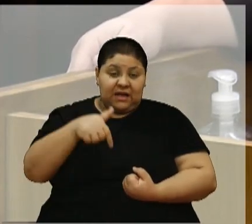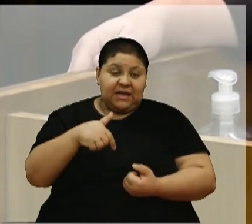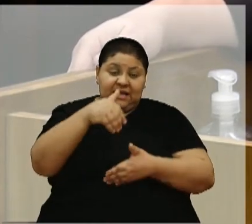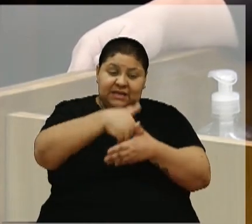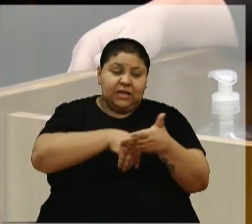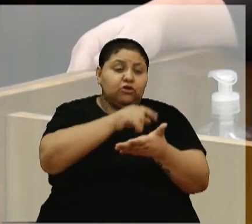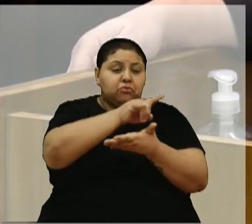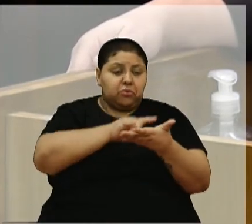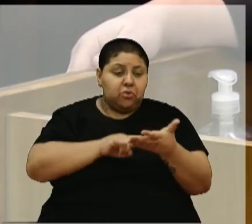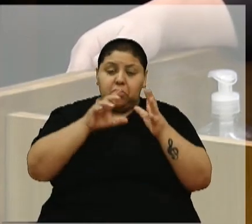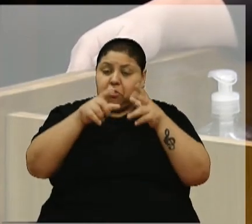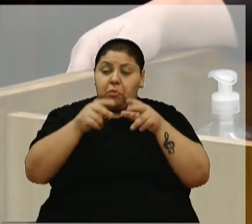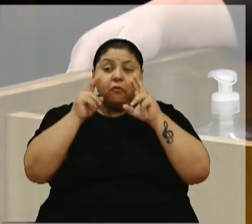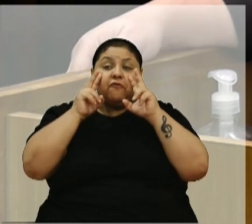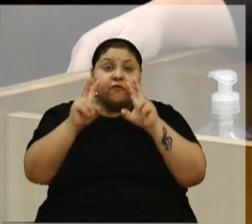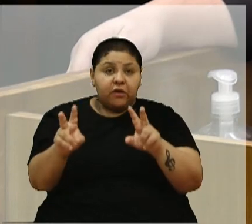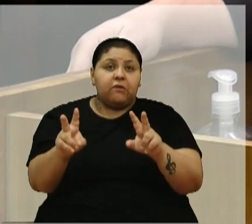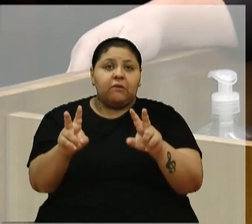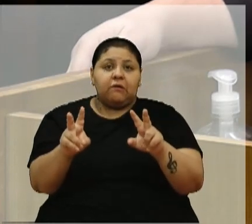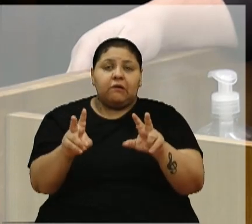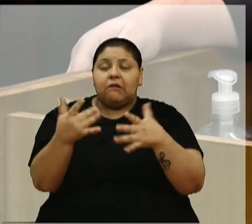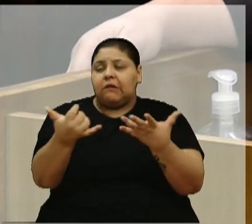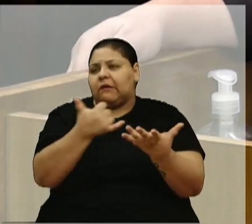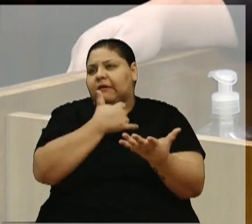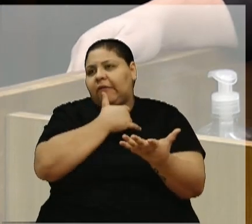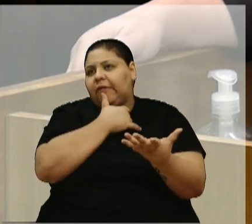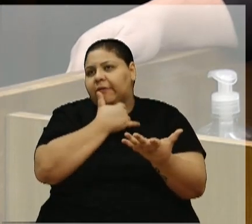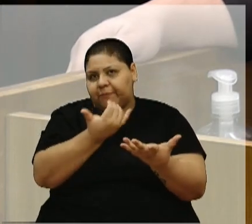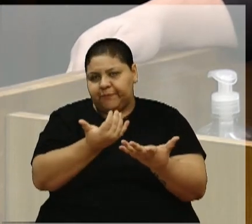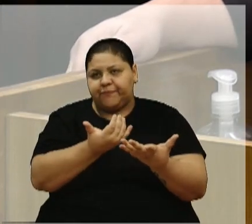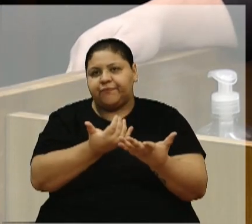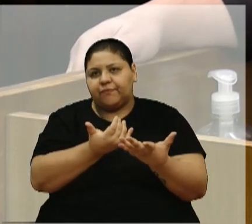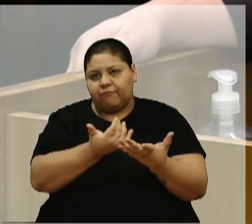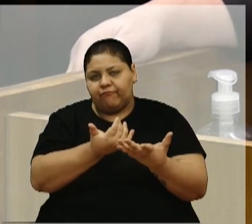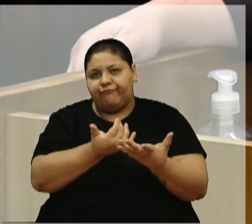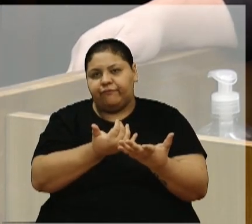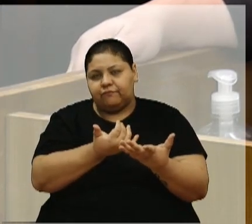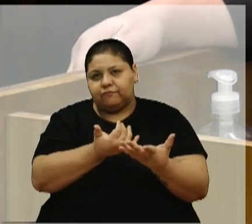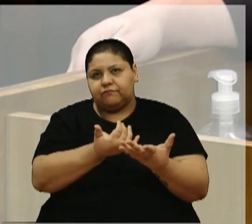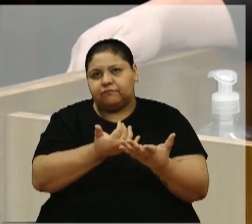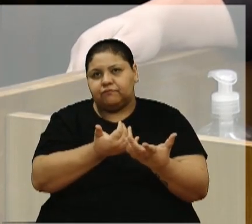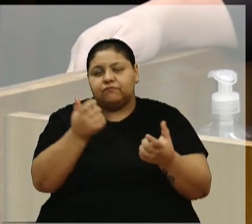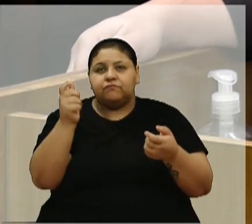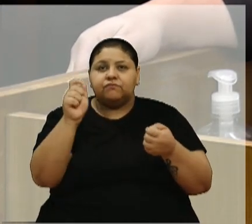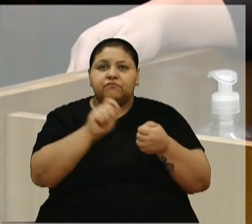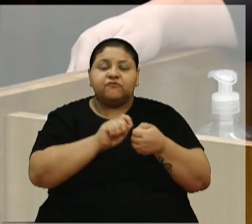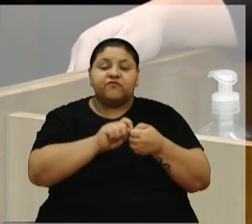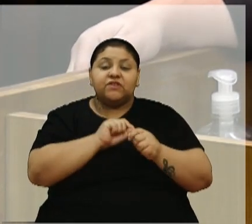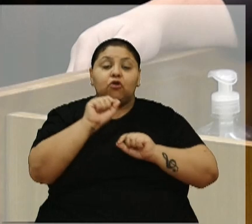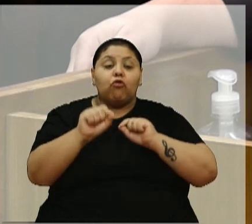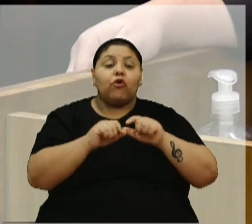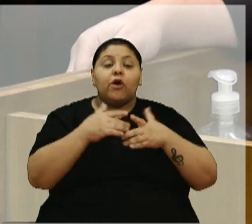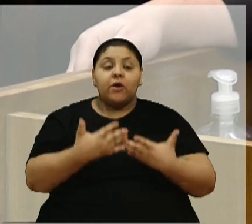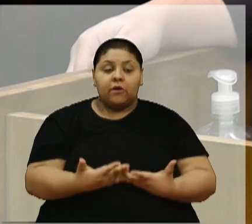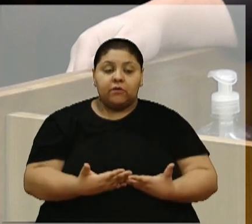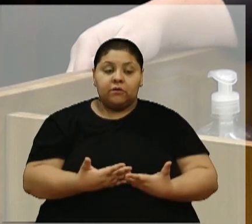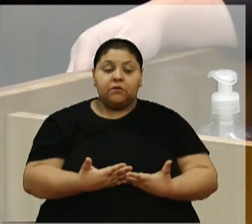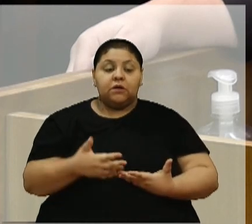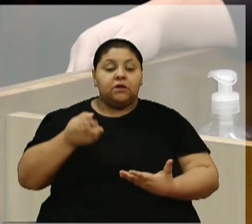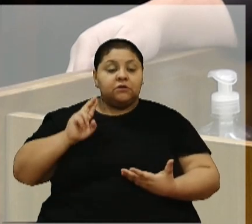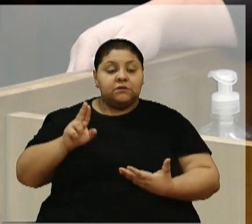todo mundo viu, o país viu, que infelizmente estão fazendo o que eu